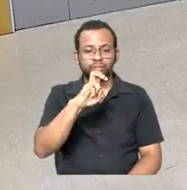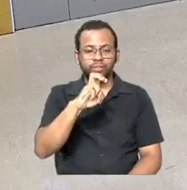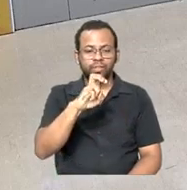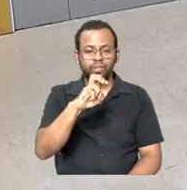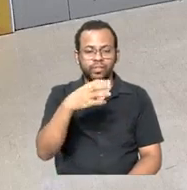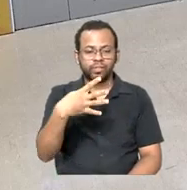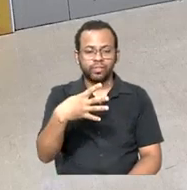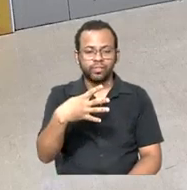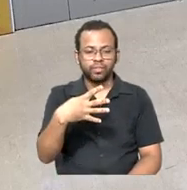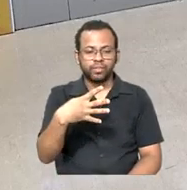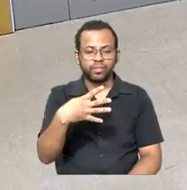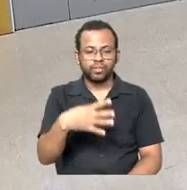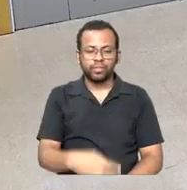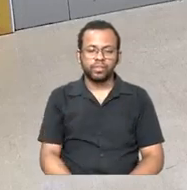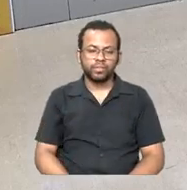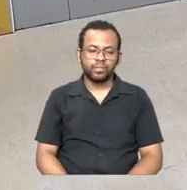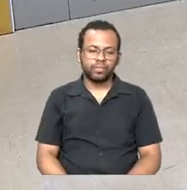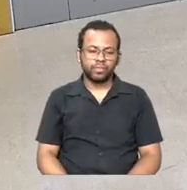54